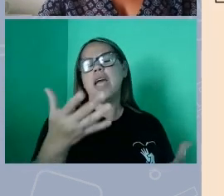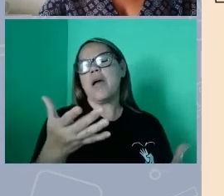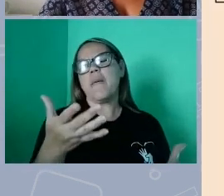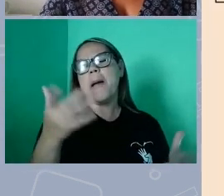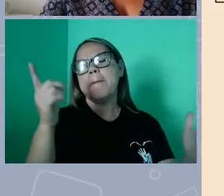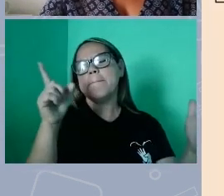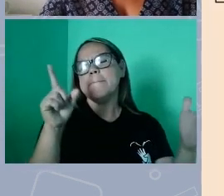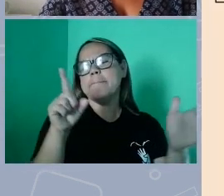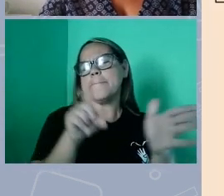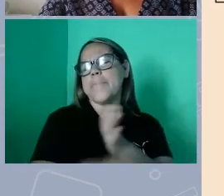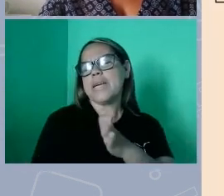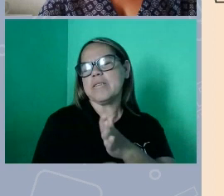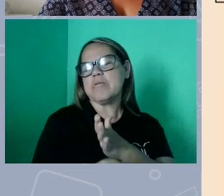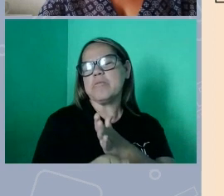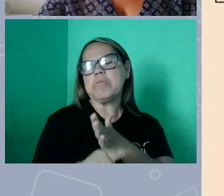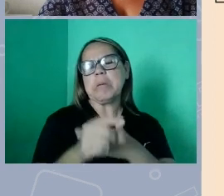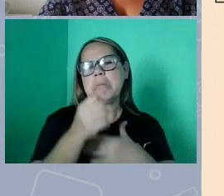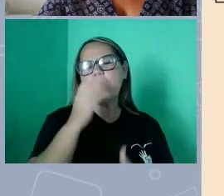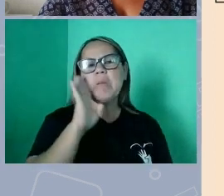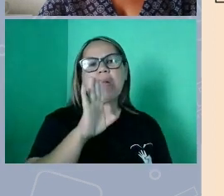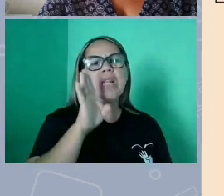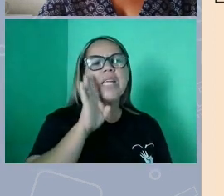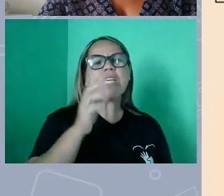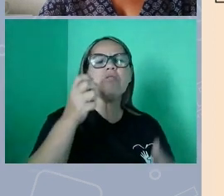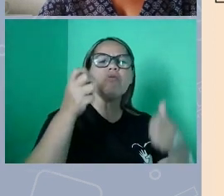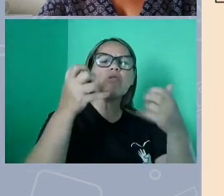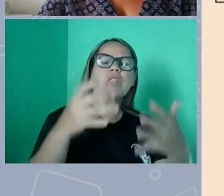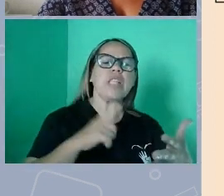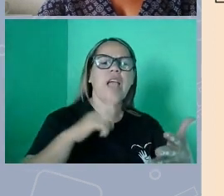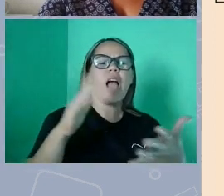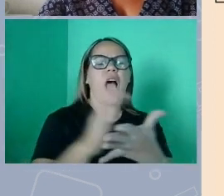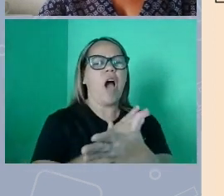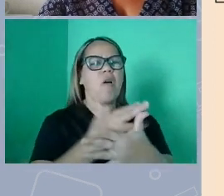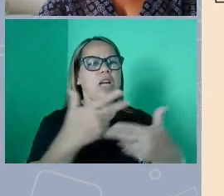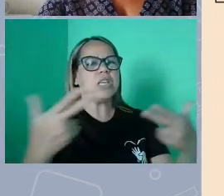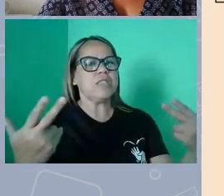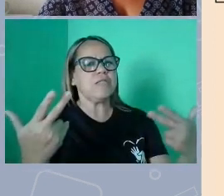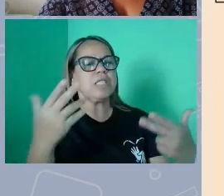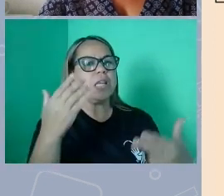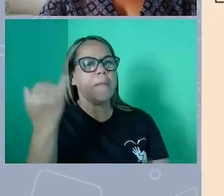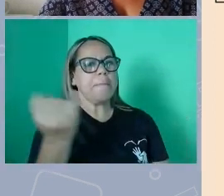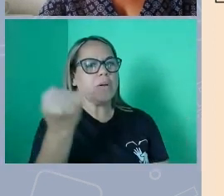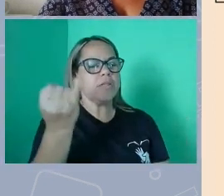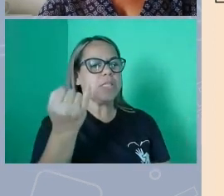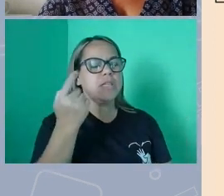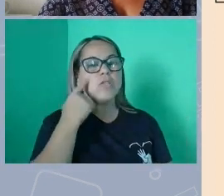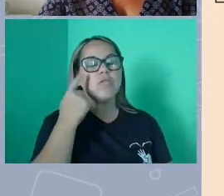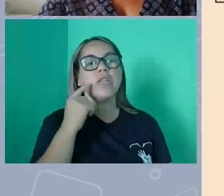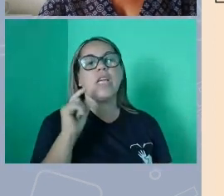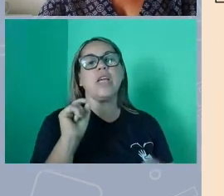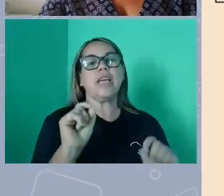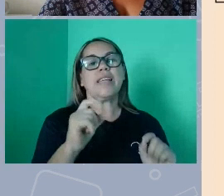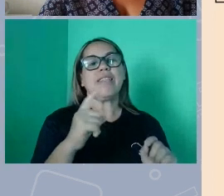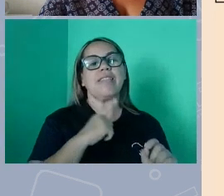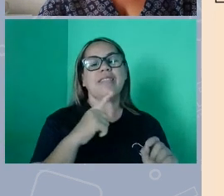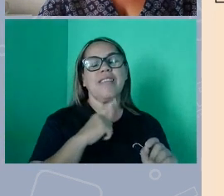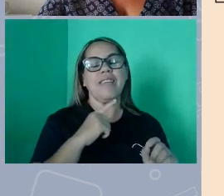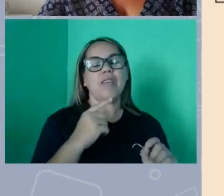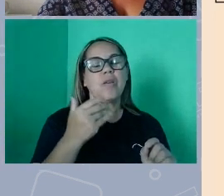bem interessante que traz alguns elementos importantes pra gente considerar que aqui foi explorado